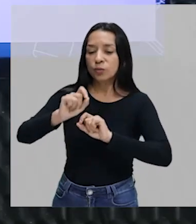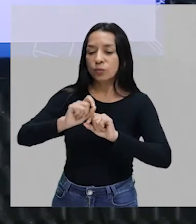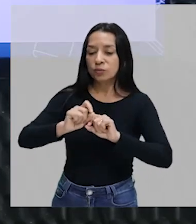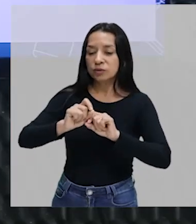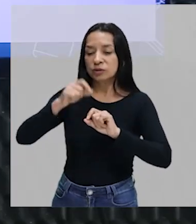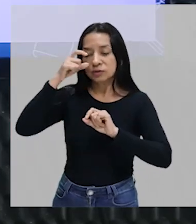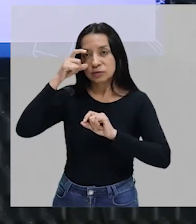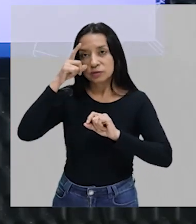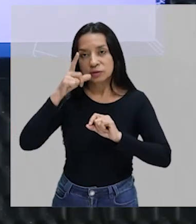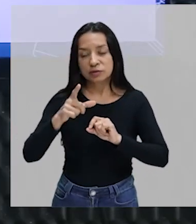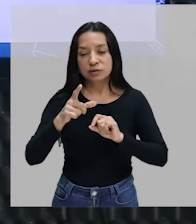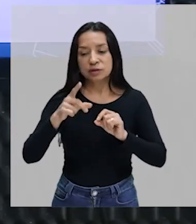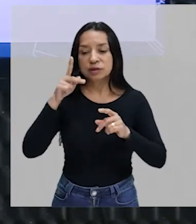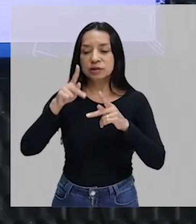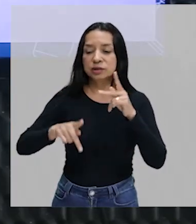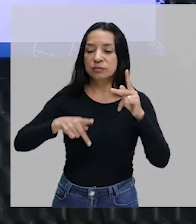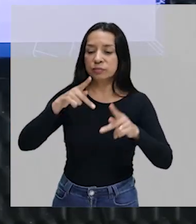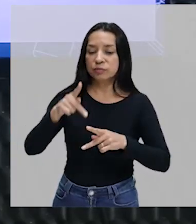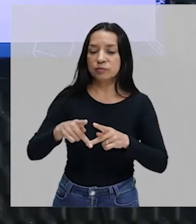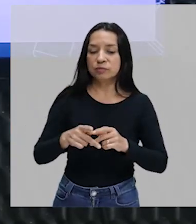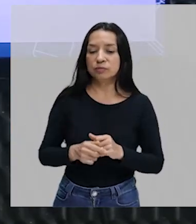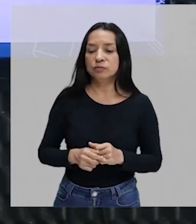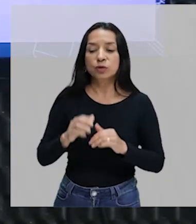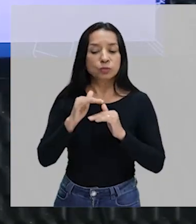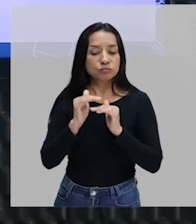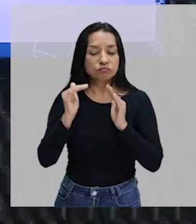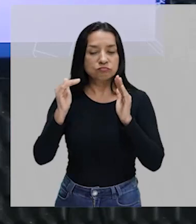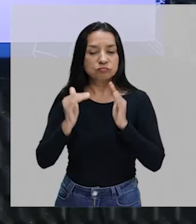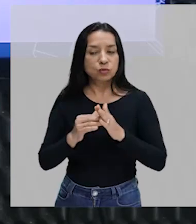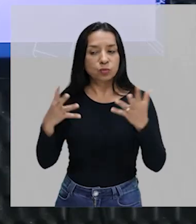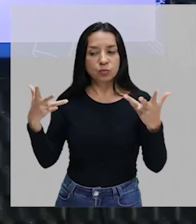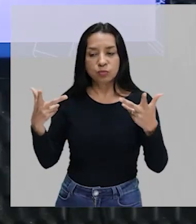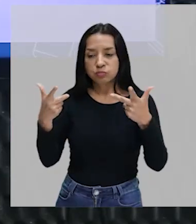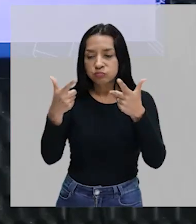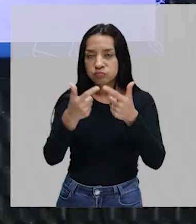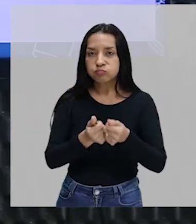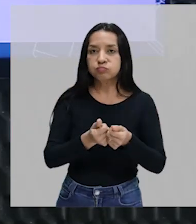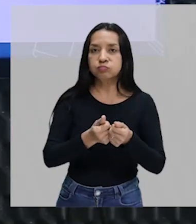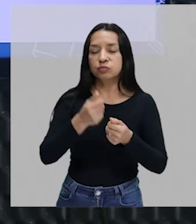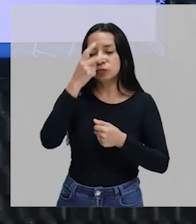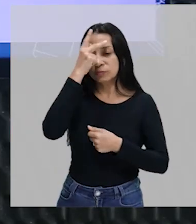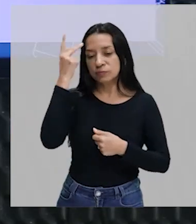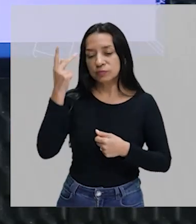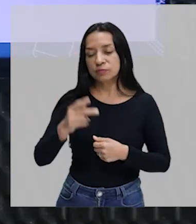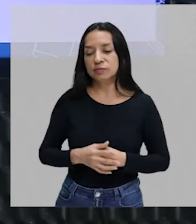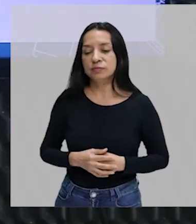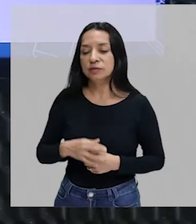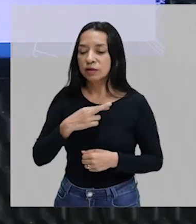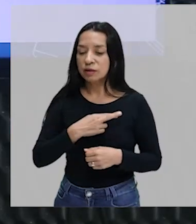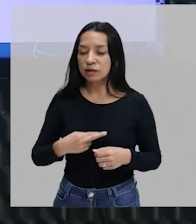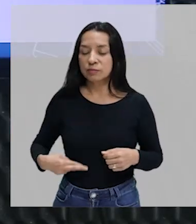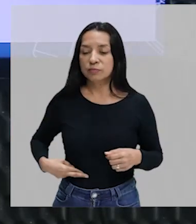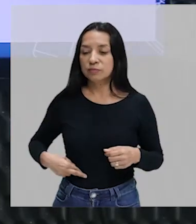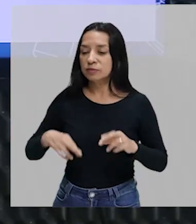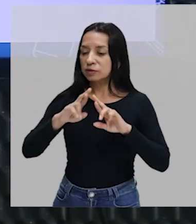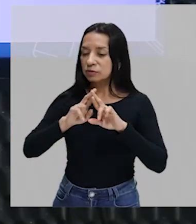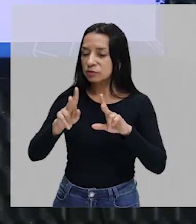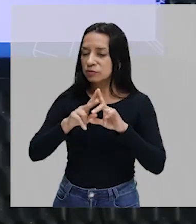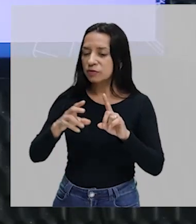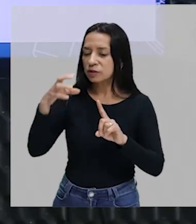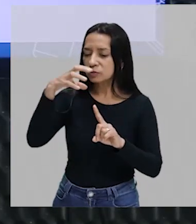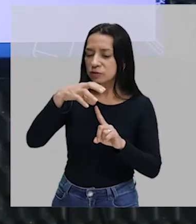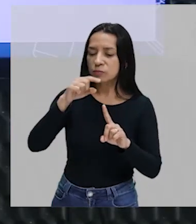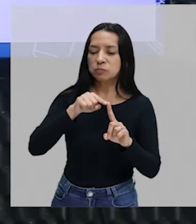de interesse público, portanto, de todos os cidadãos. A república, diferente da monarquia,